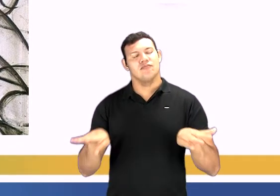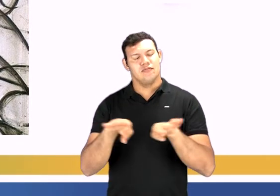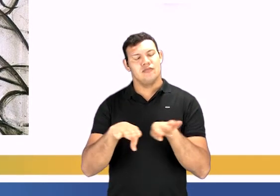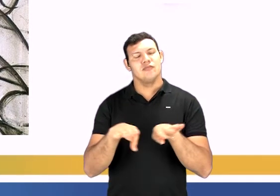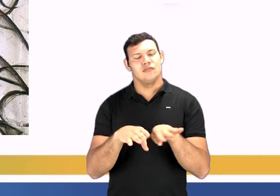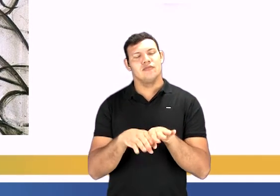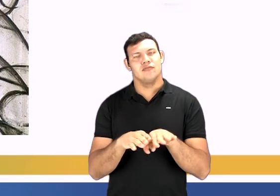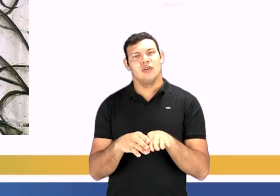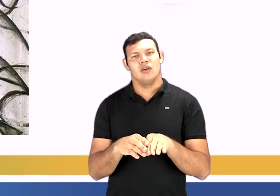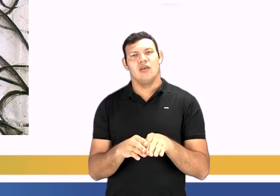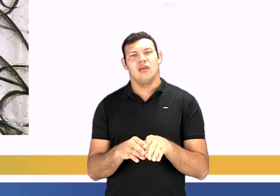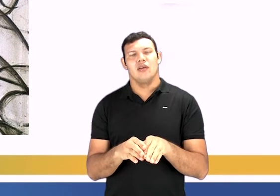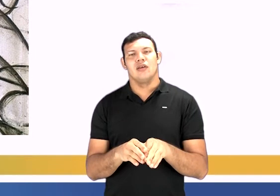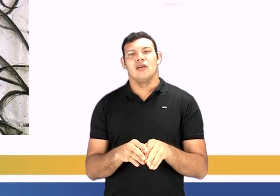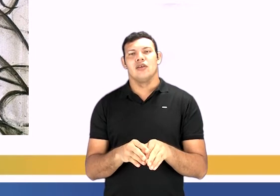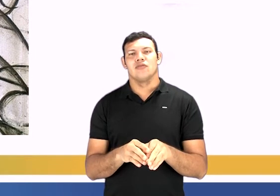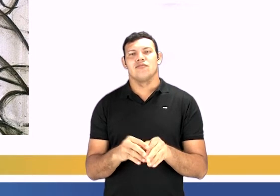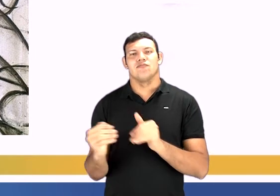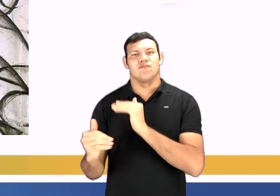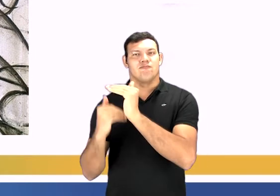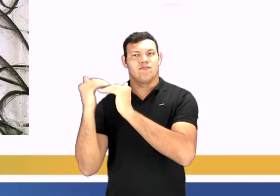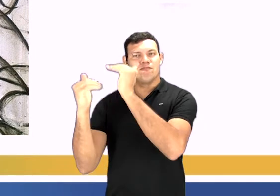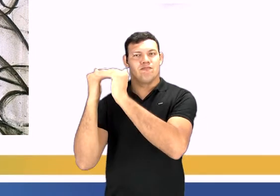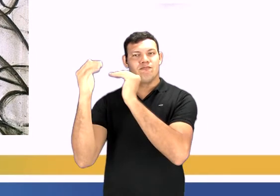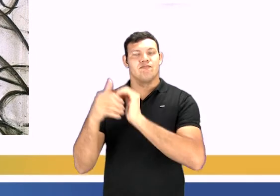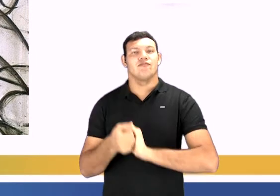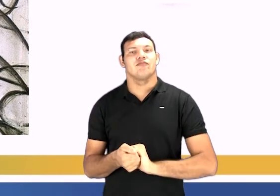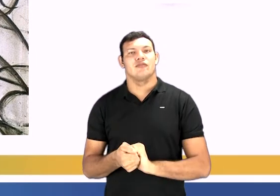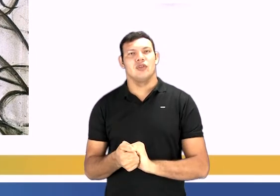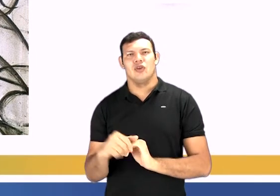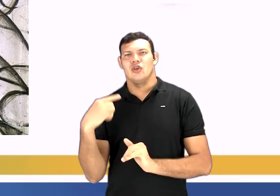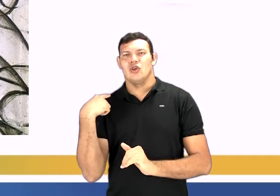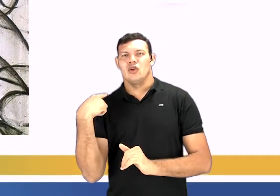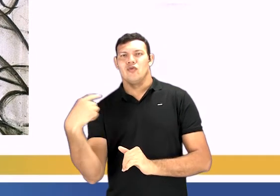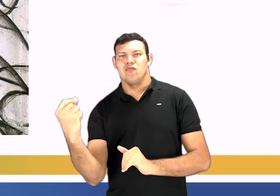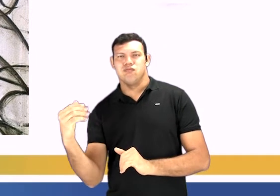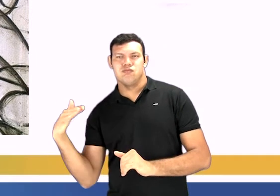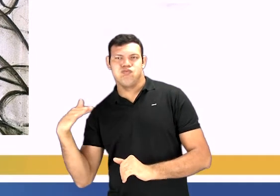e progresso. A obra que vocês estão vendo é Velocidade do